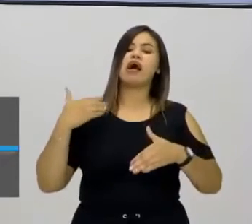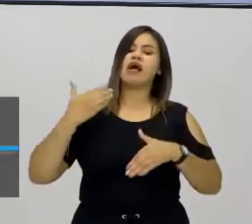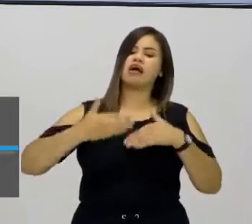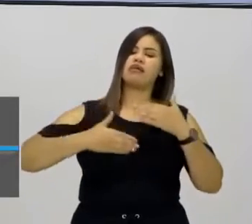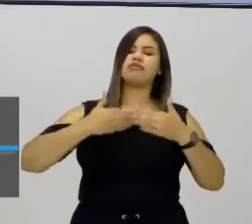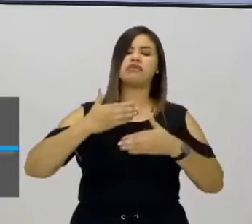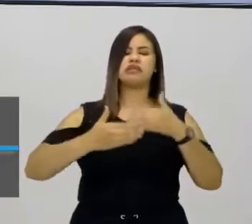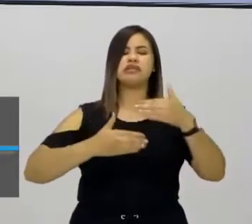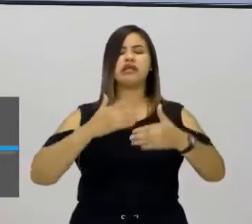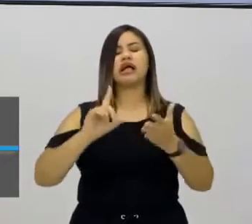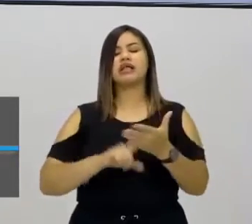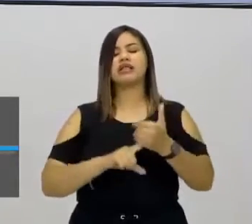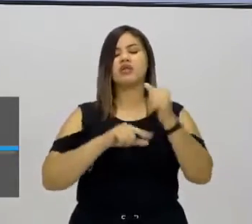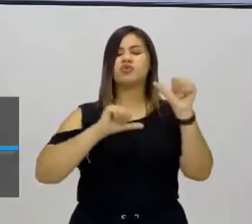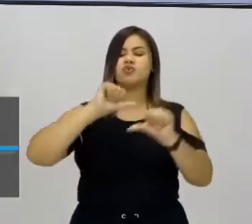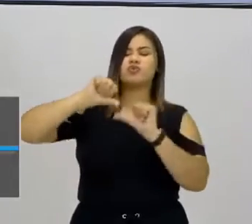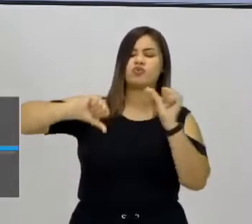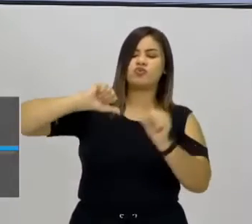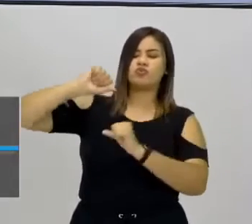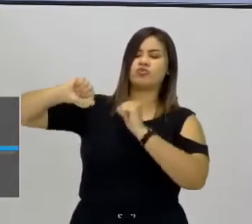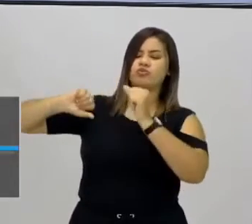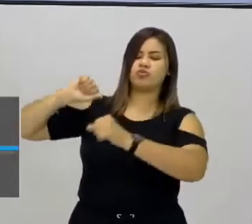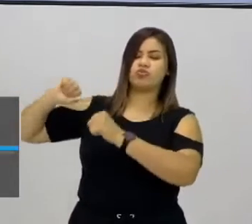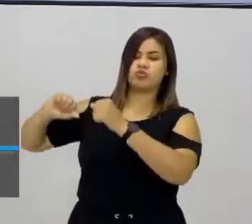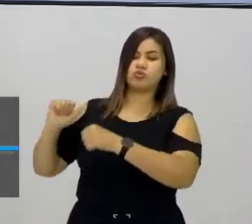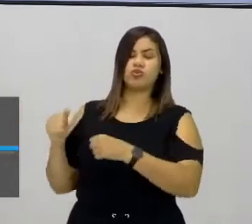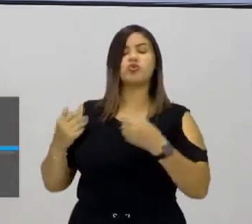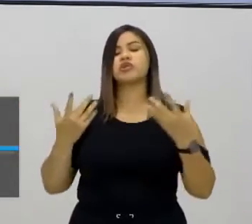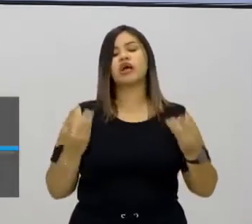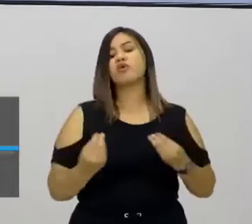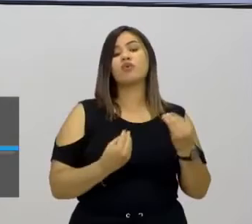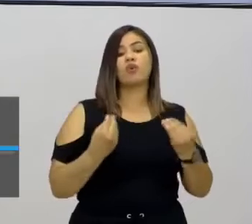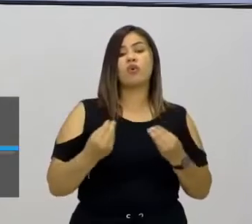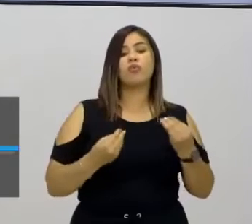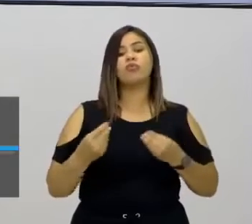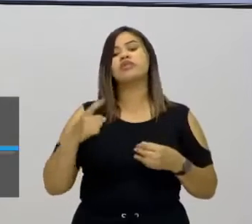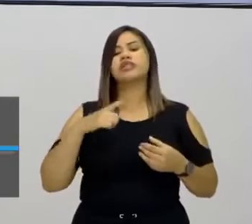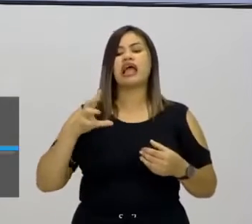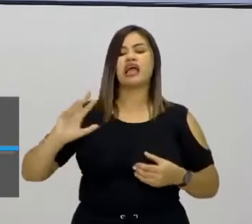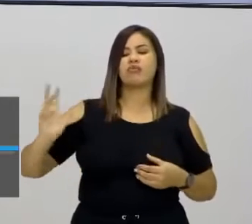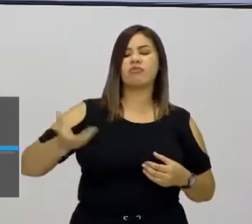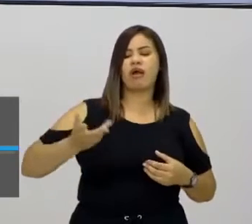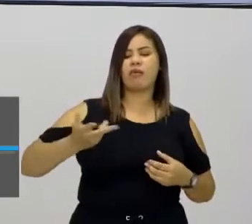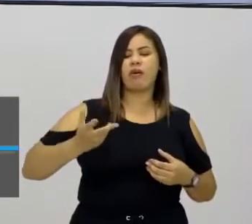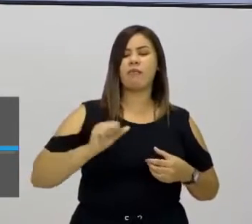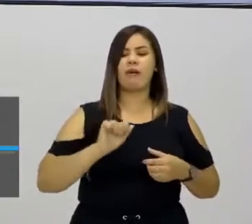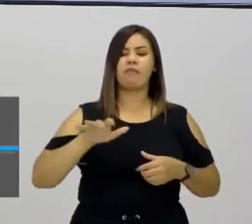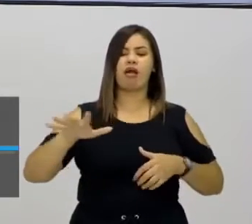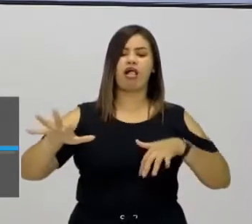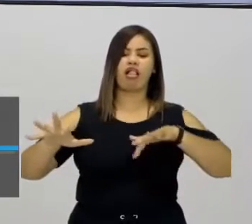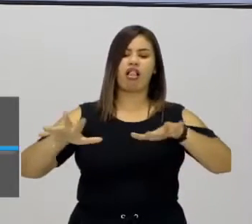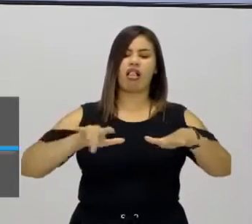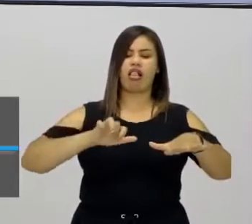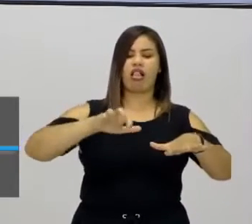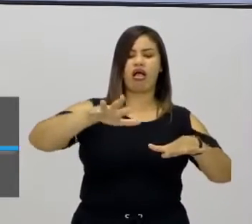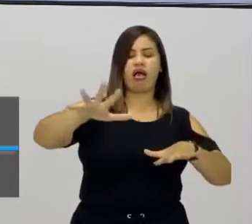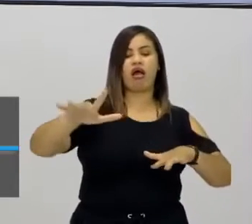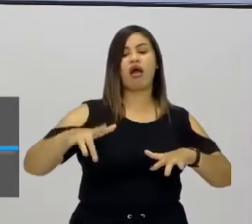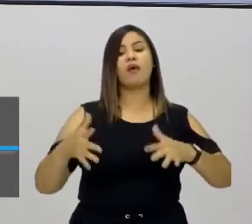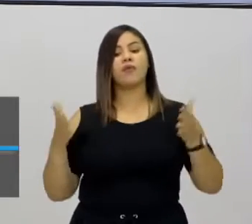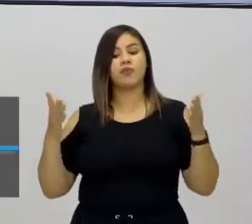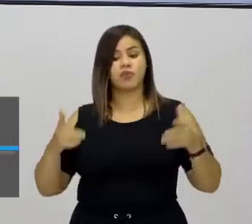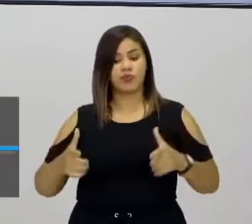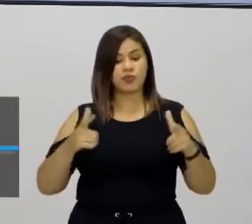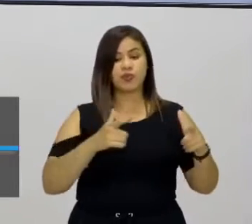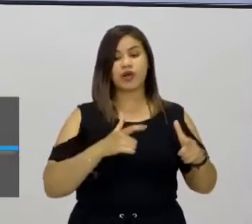passar do tempo e a tecnologia se transformando, aí ele acaba, né, tendo aí uma agilidade nesse processo espaço e tempo.